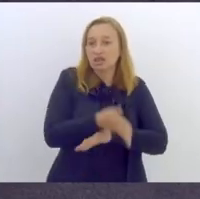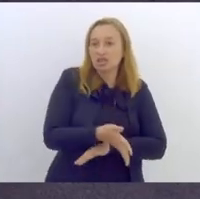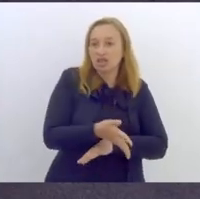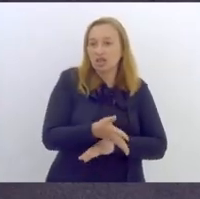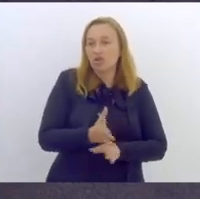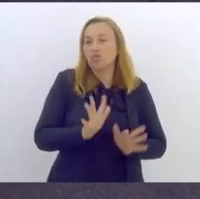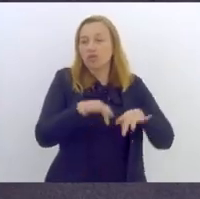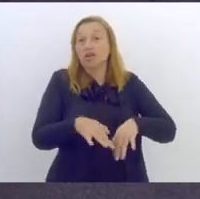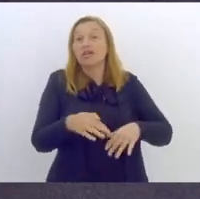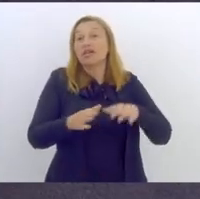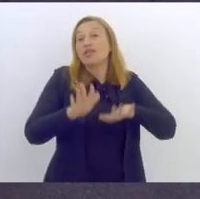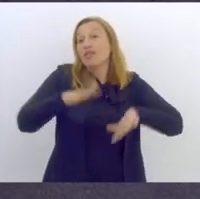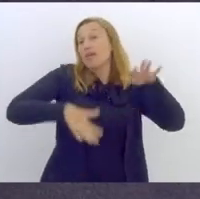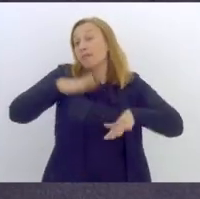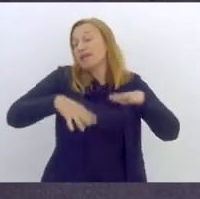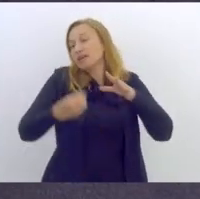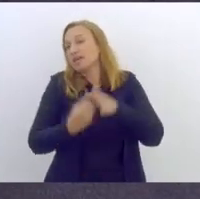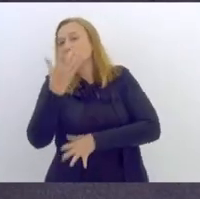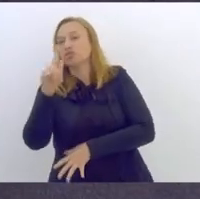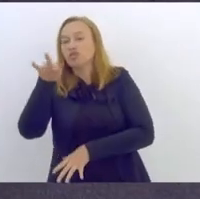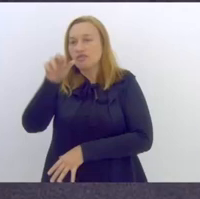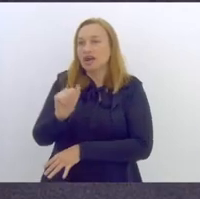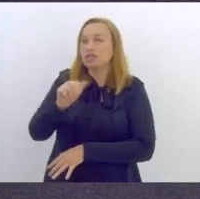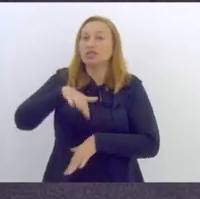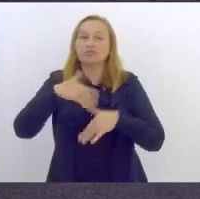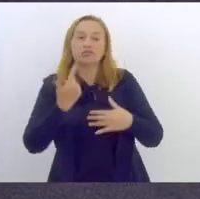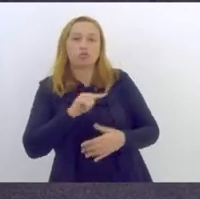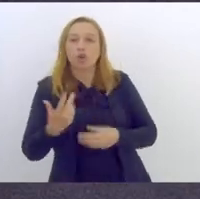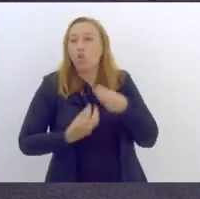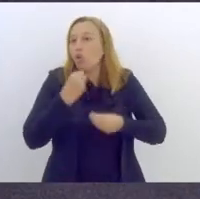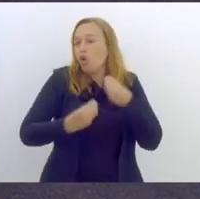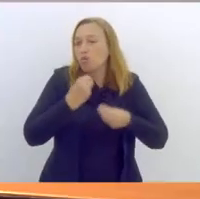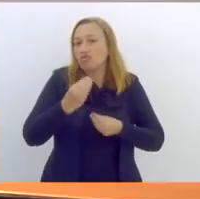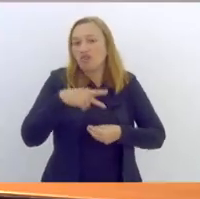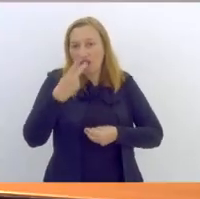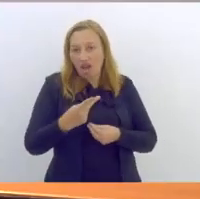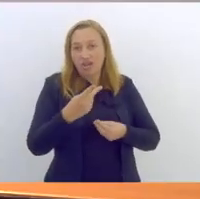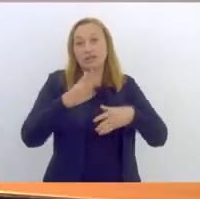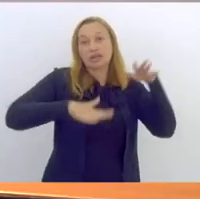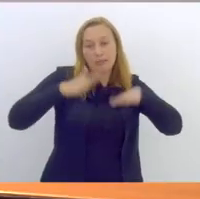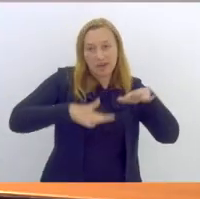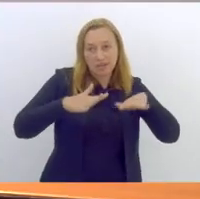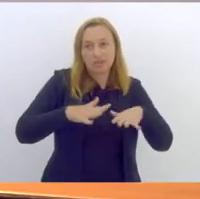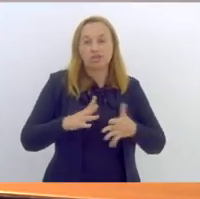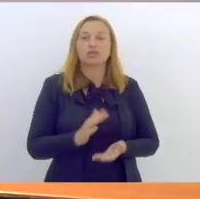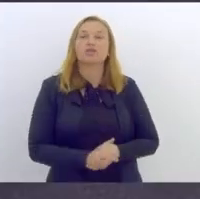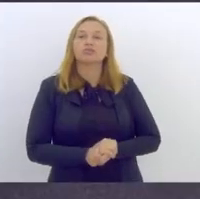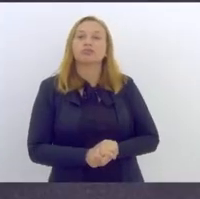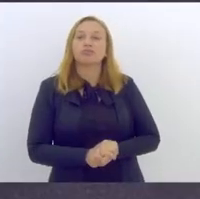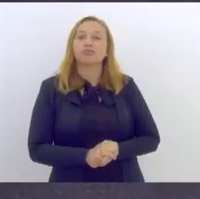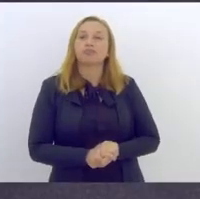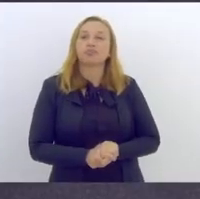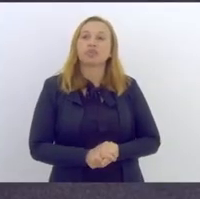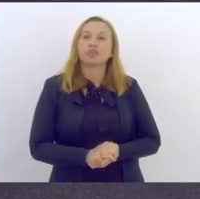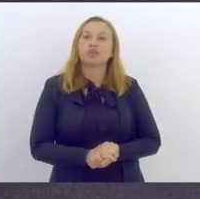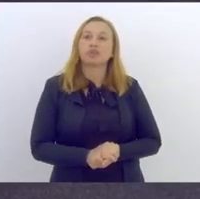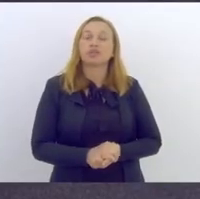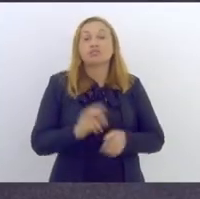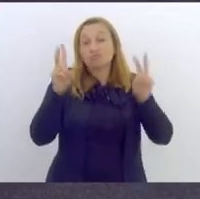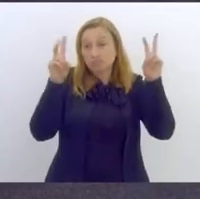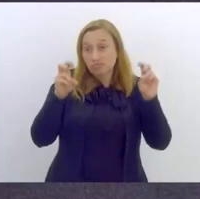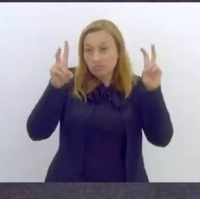depende da criação de vagas então a gente não tem como falar isso depende da criação de vagas olha só essa essa questão